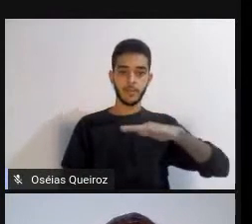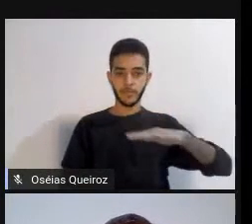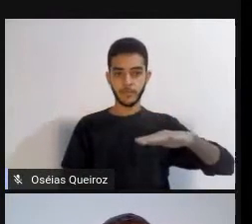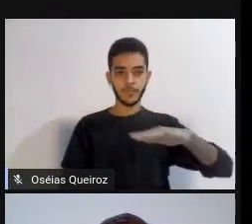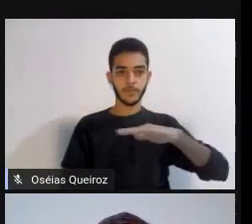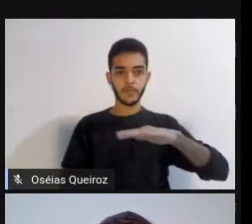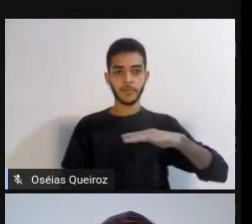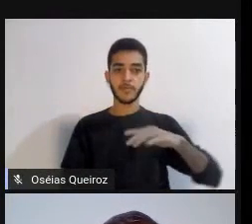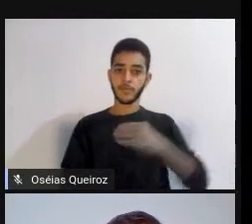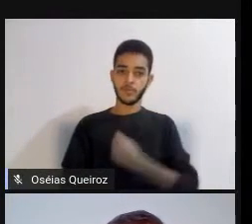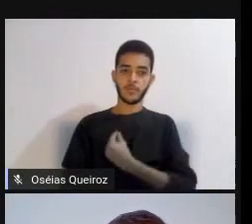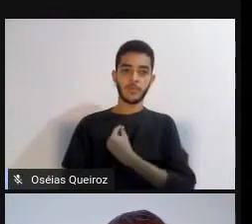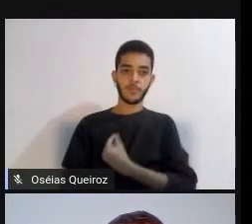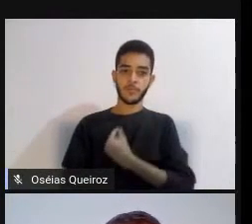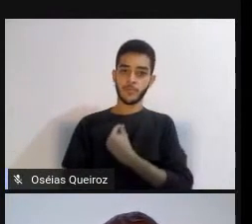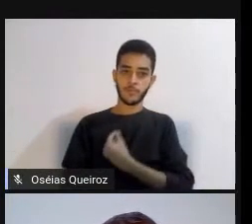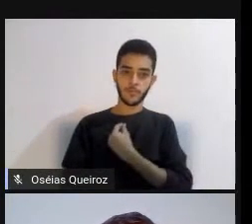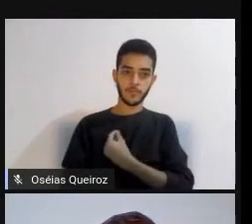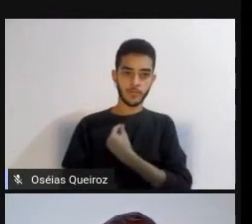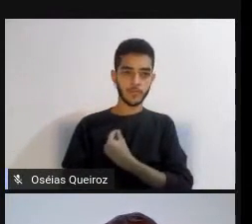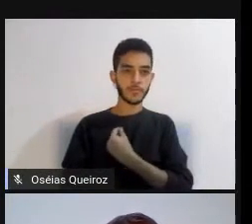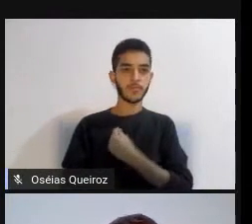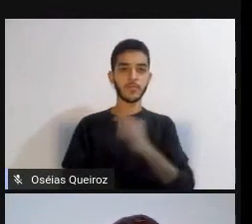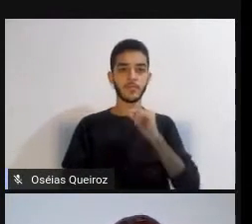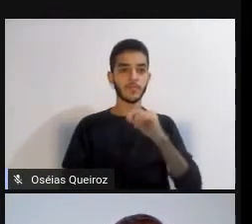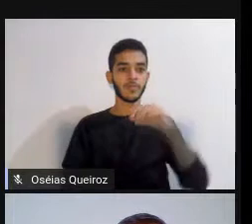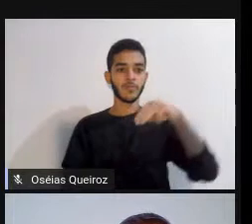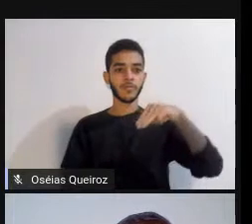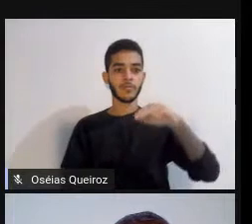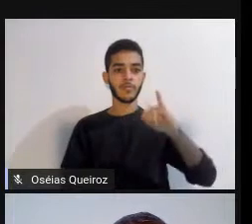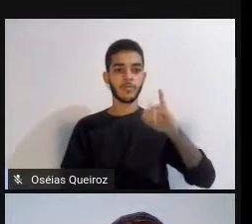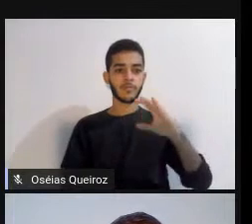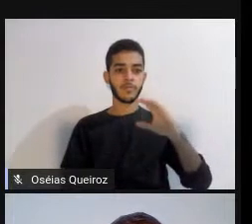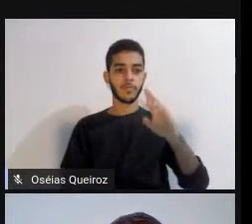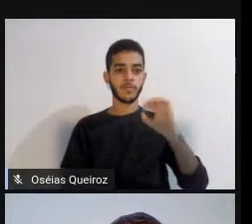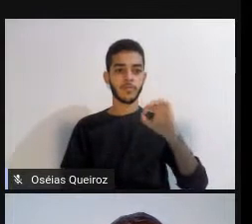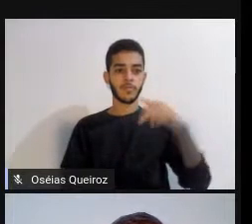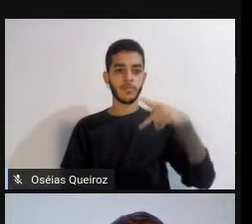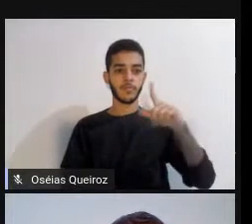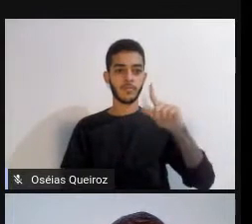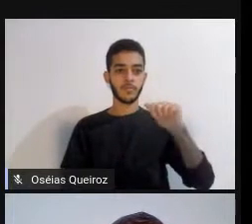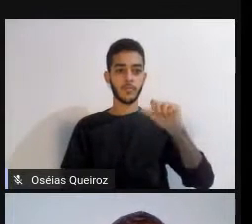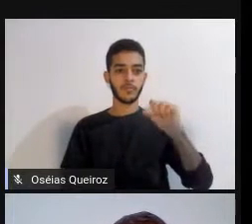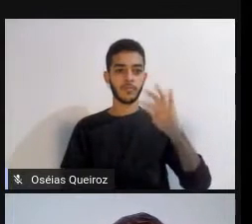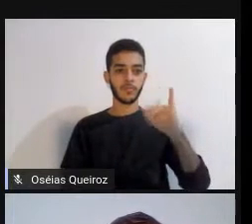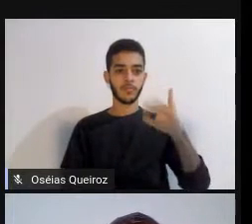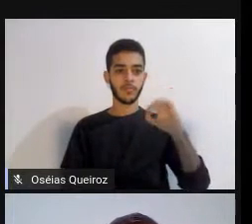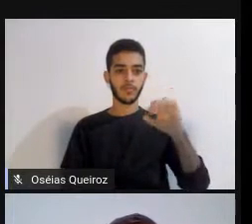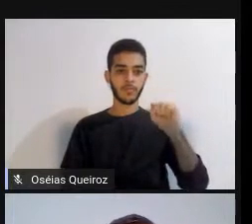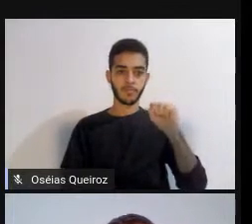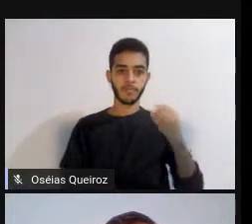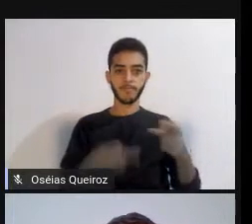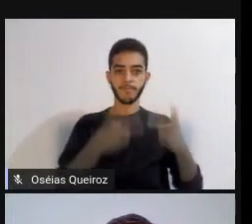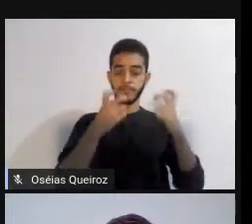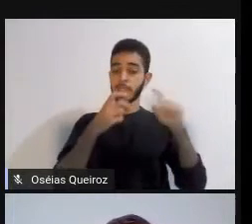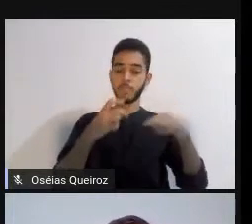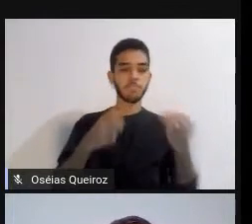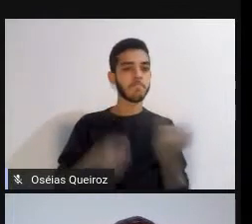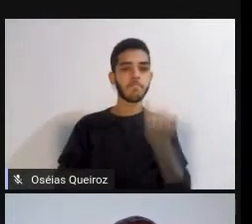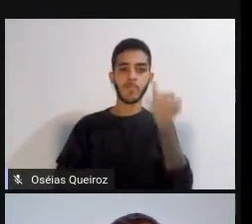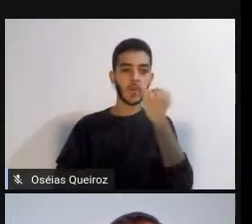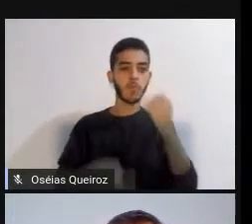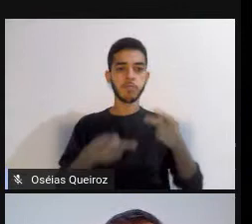com a presença ou a ausência de partículas microplásticas. Então, a ostra ela é um bioindicador muito eficiente para a